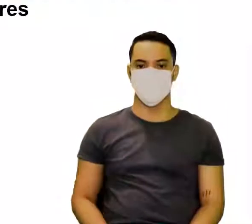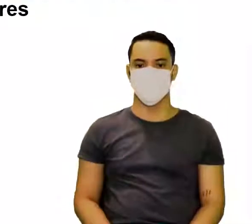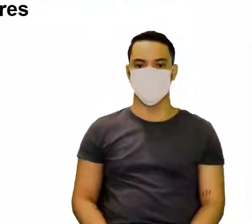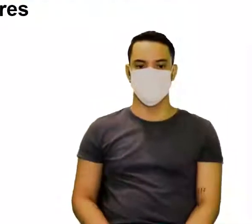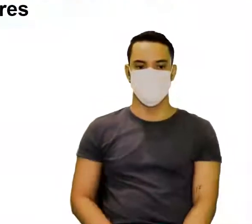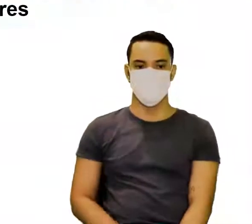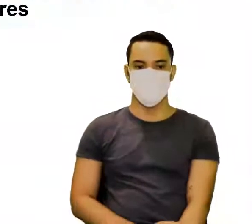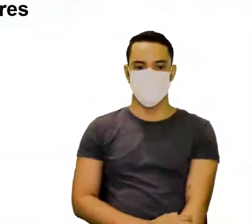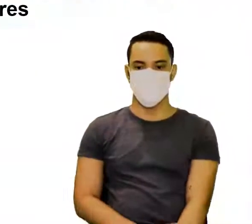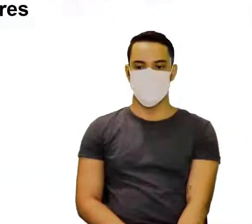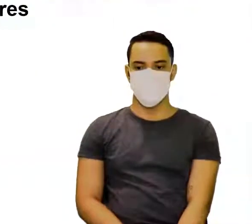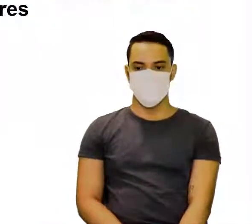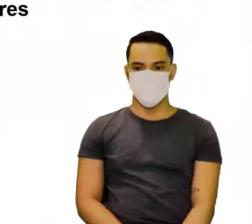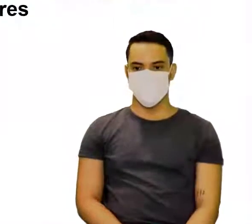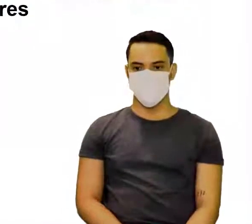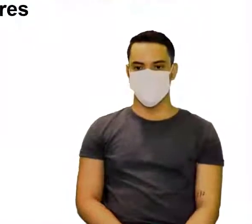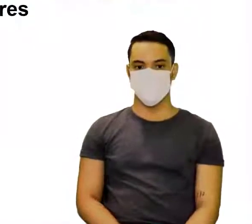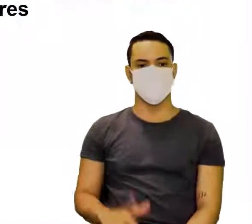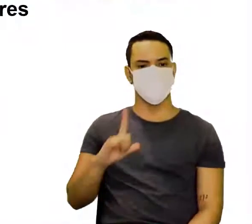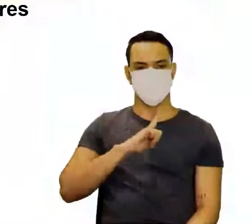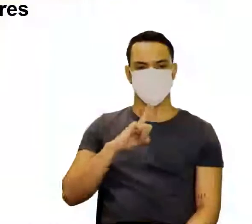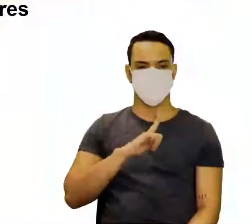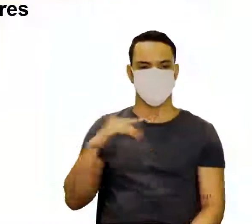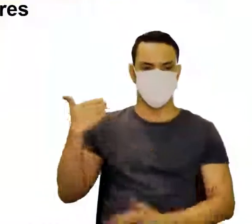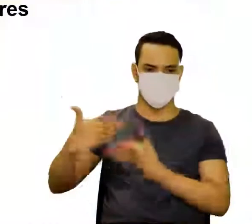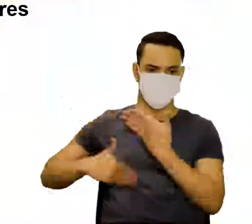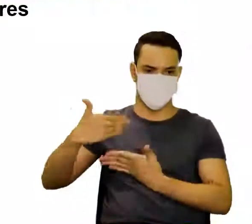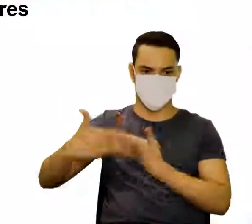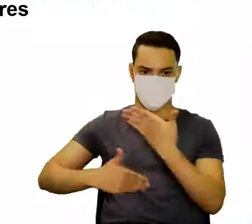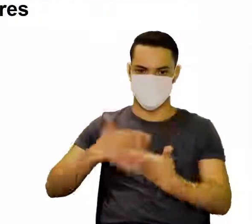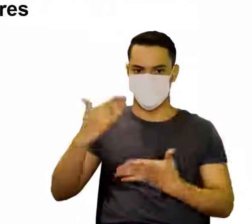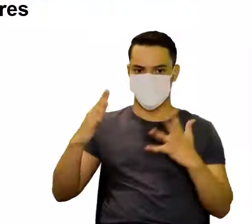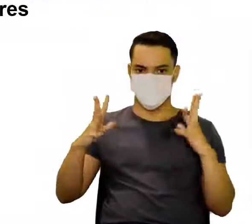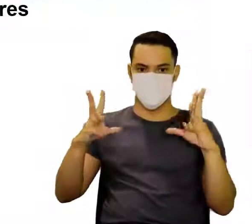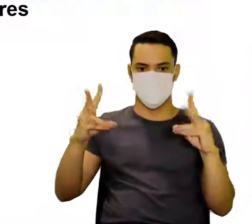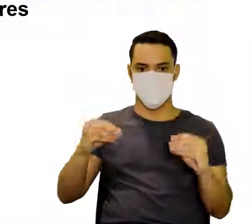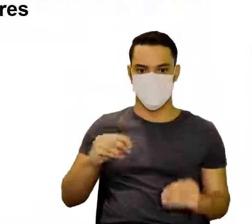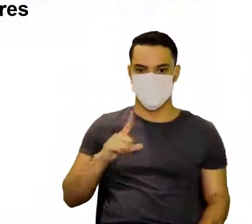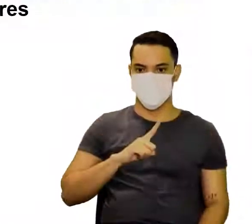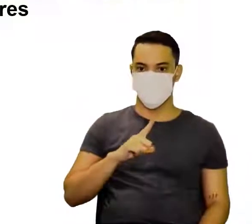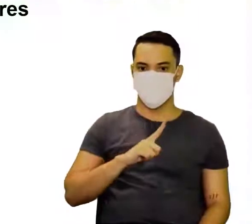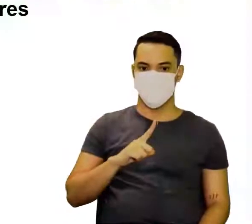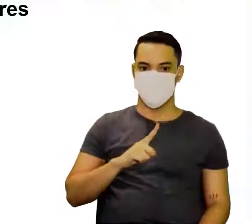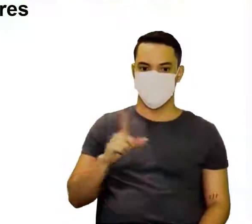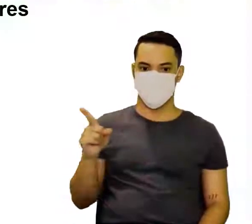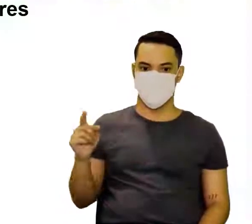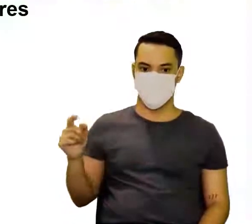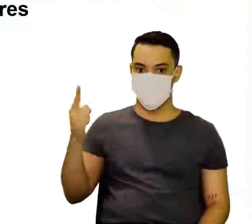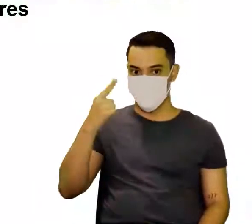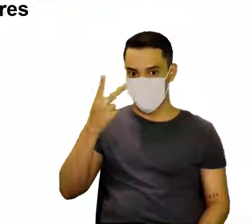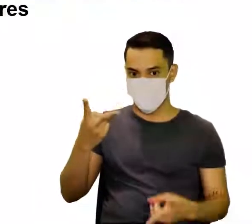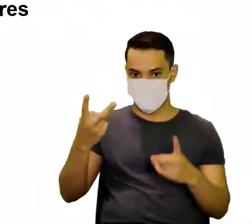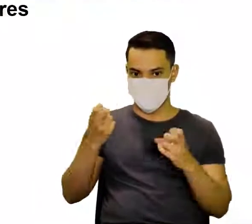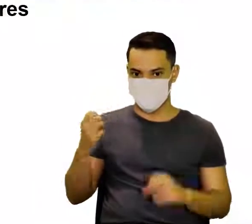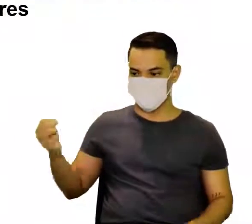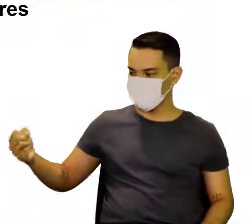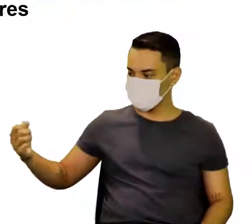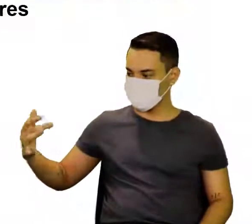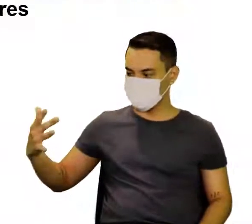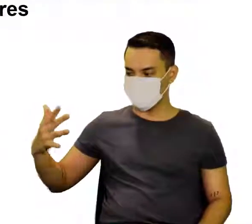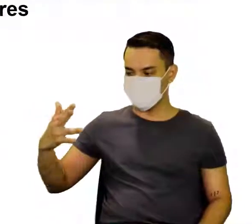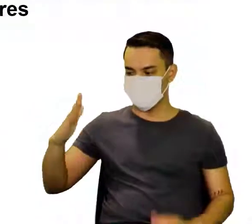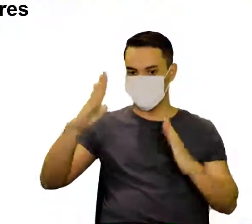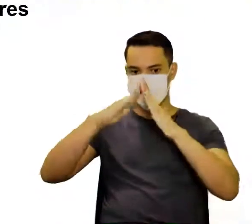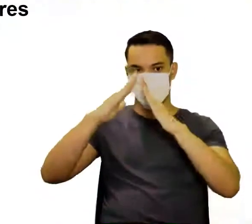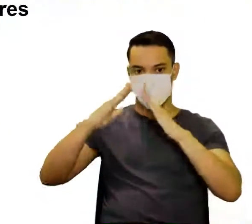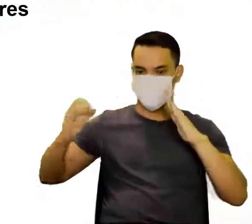tá? Então aqui nós vamos ter todo um processo, ó. Tá aqui, ó, fornecendo aqui, ó, a corrente, né? A